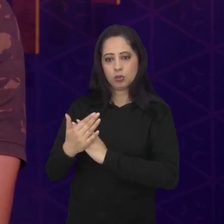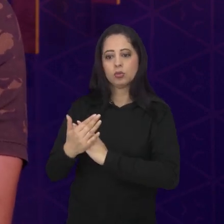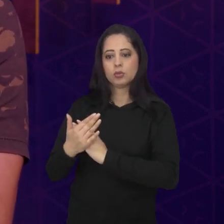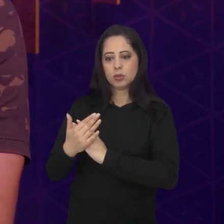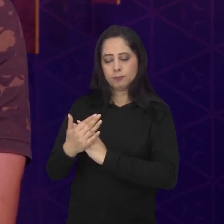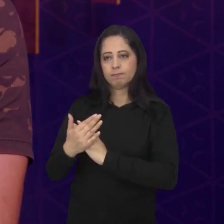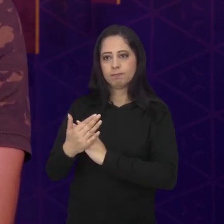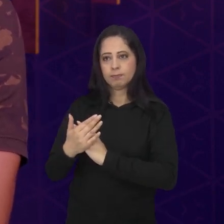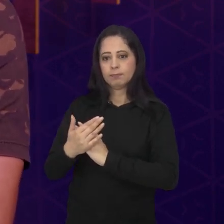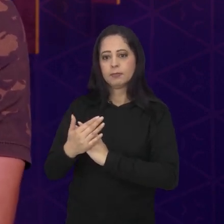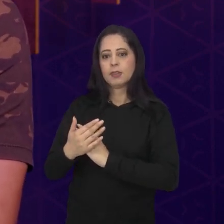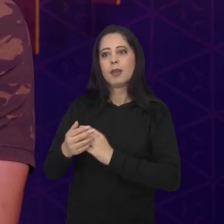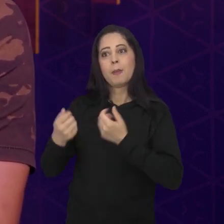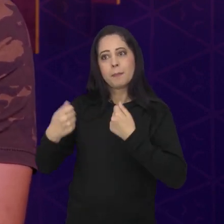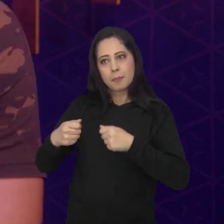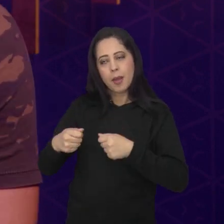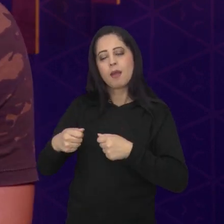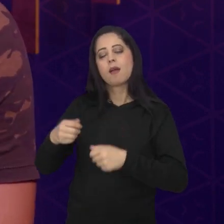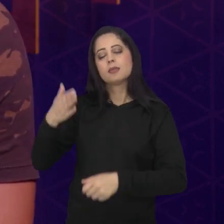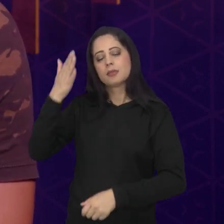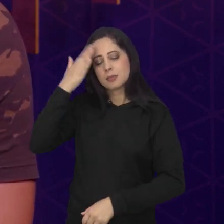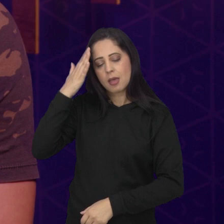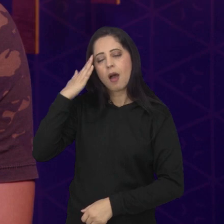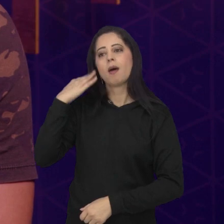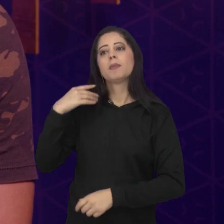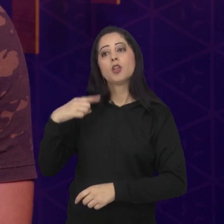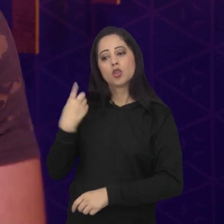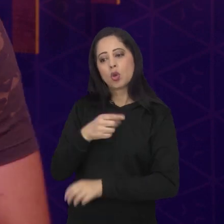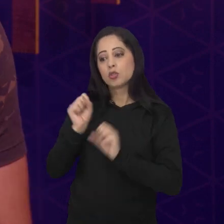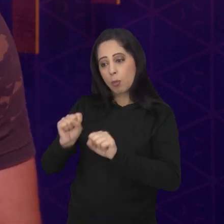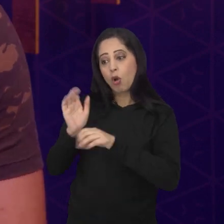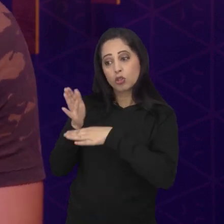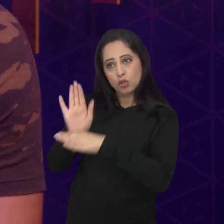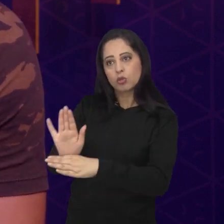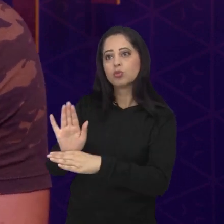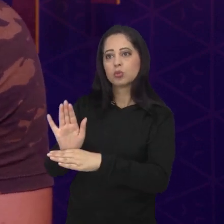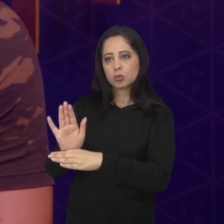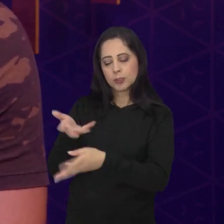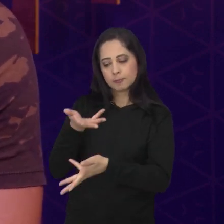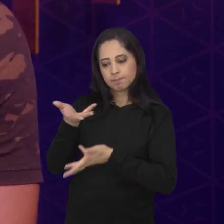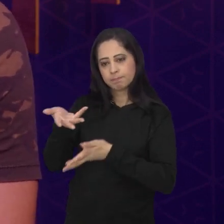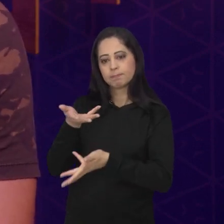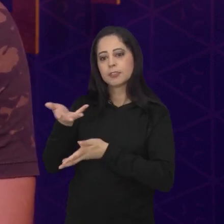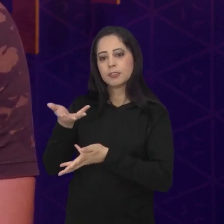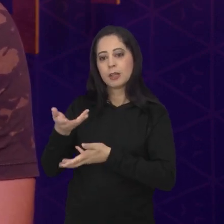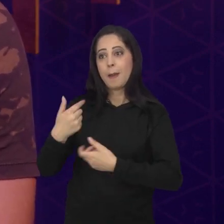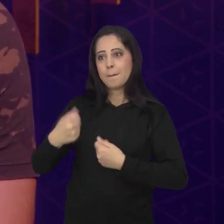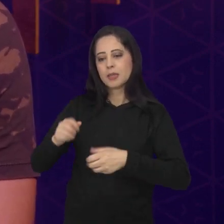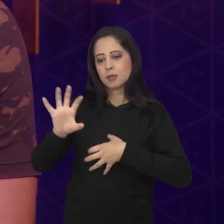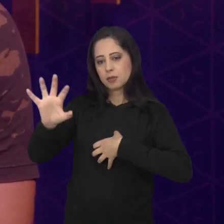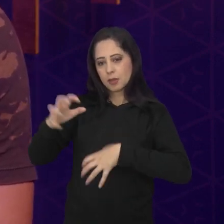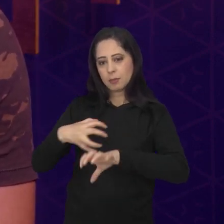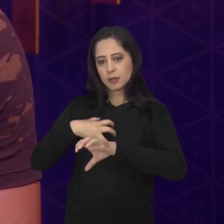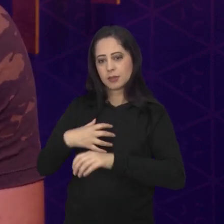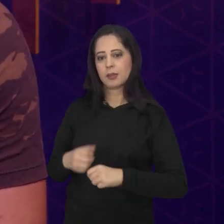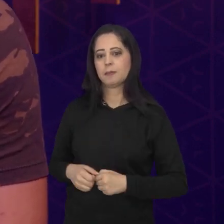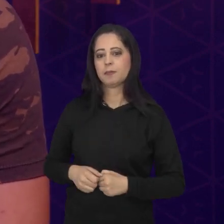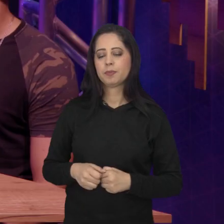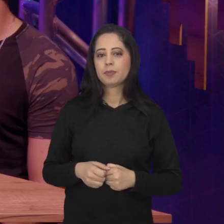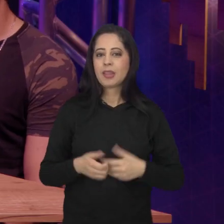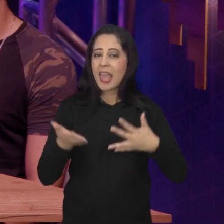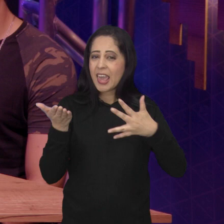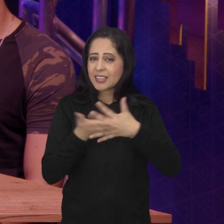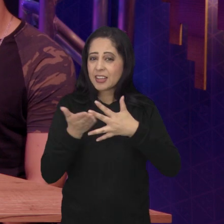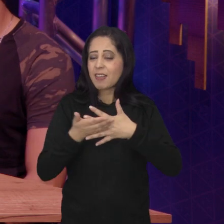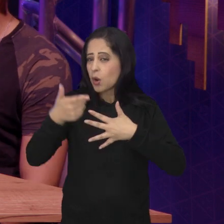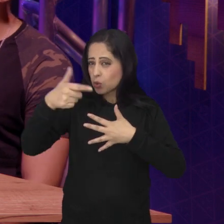gente pode buscar ajuda, a gente precisa saber que a gente pode ajudar também. A gente precisa ter empatia.